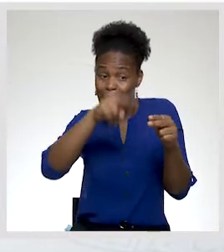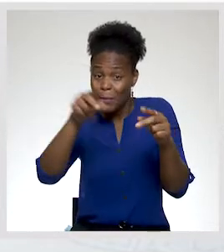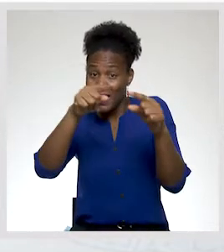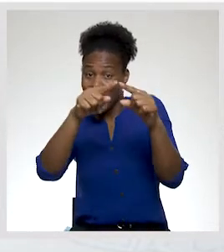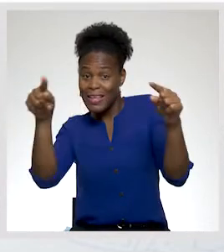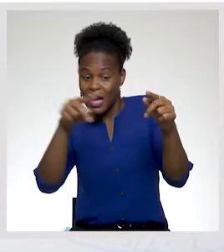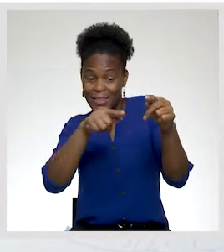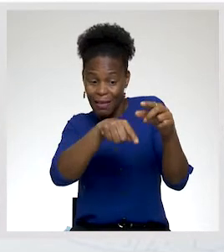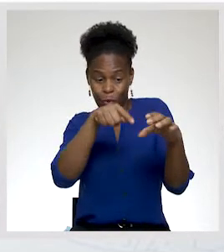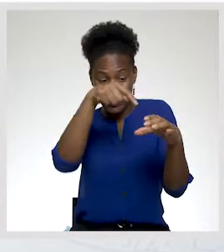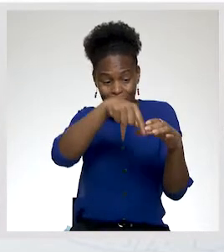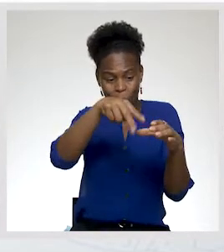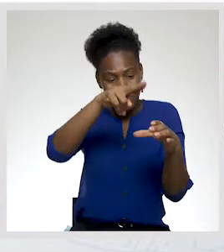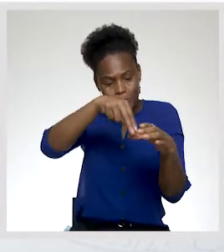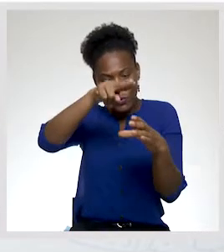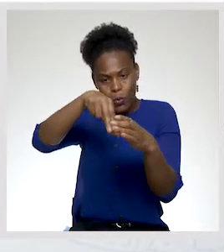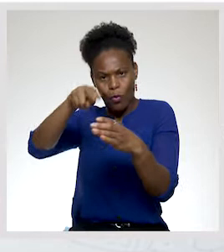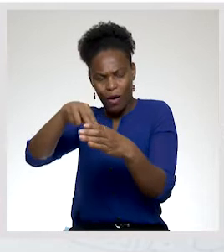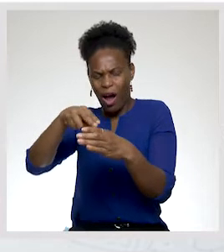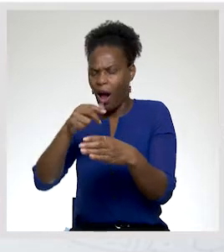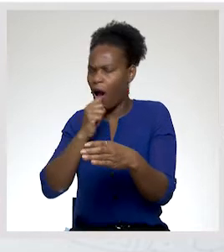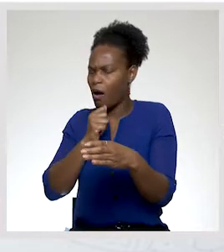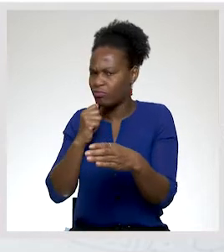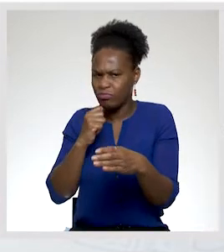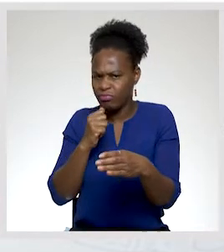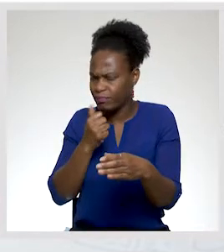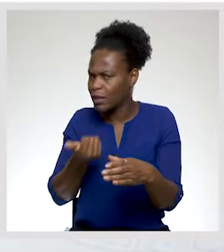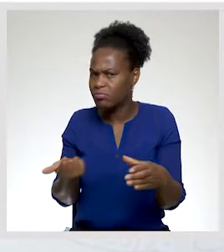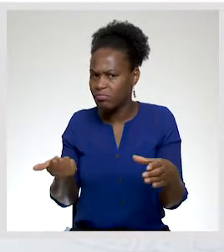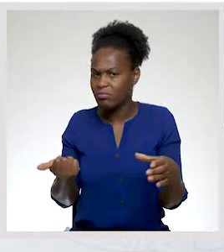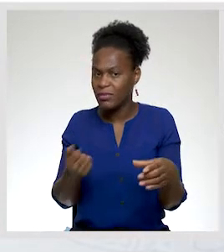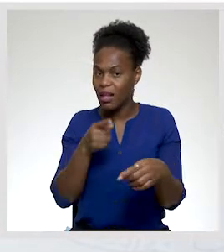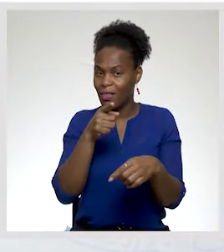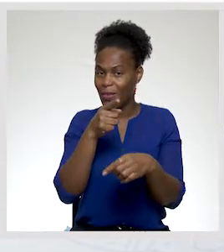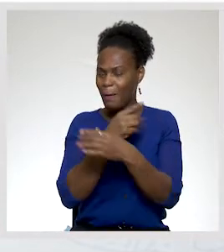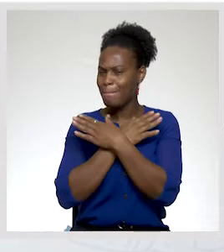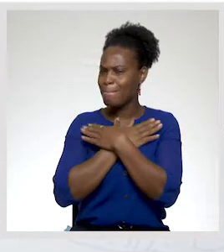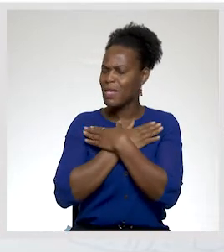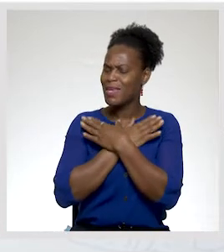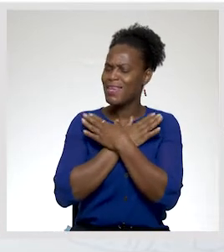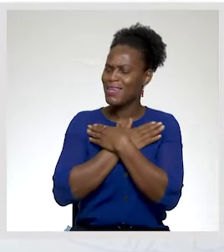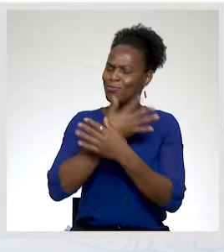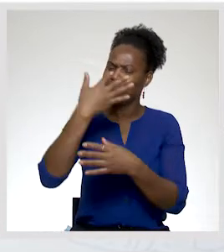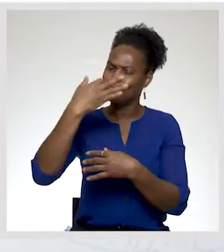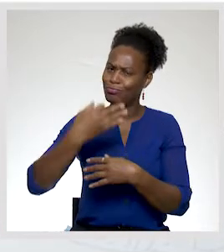das linhas, vou mesmo perder a paciência. o teu amigo